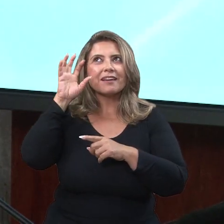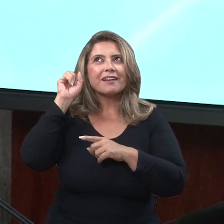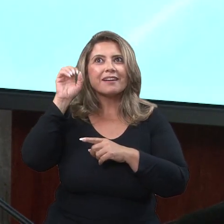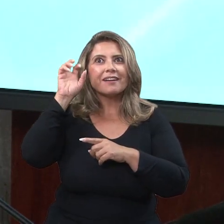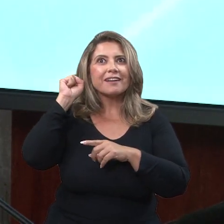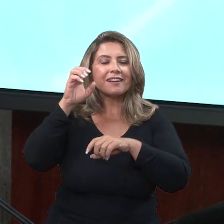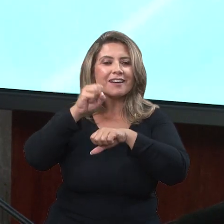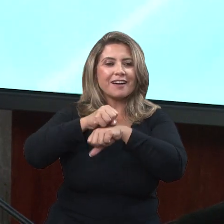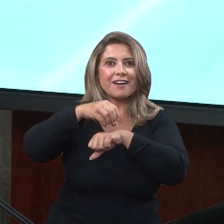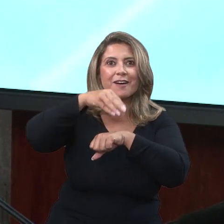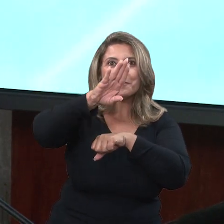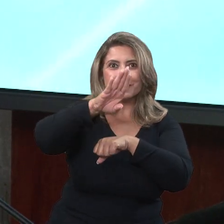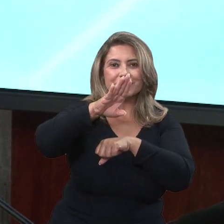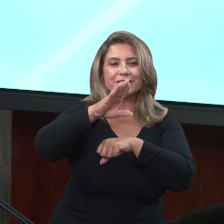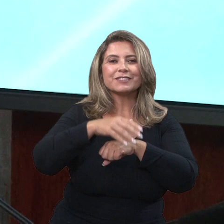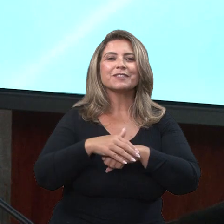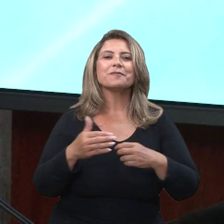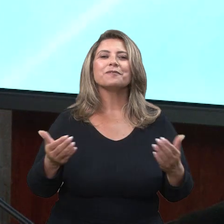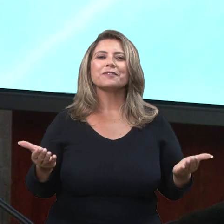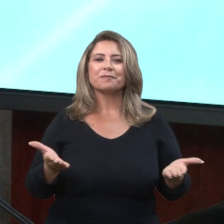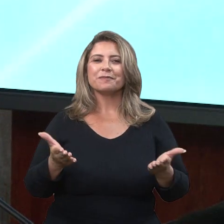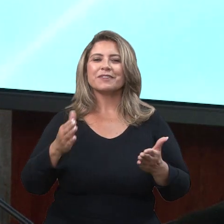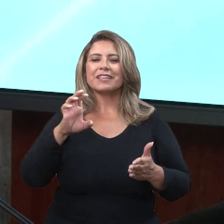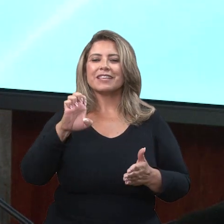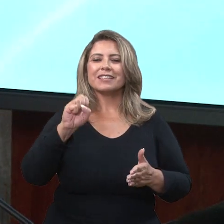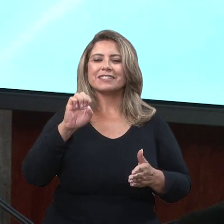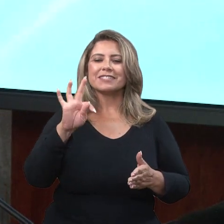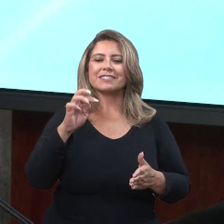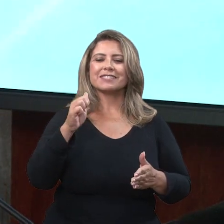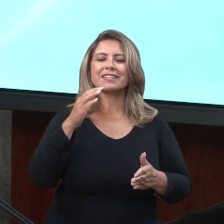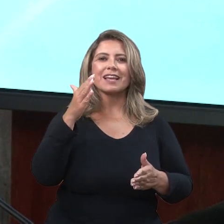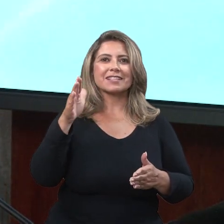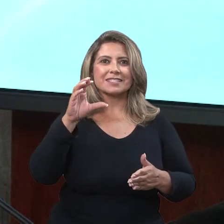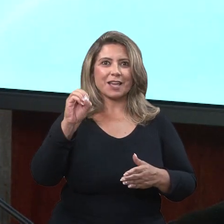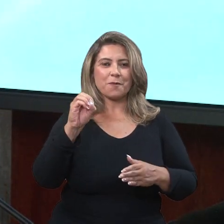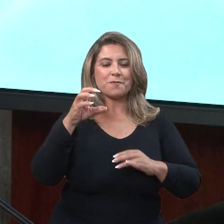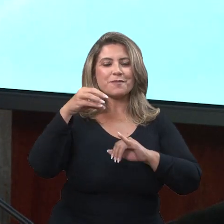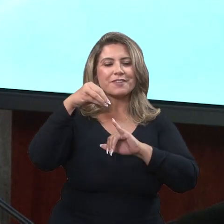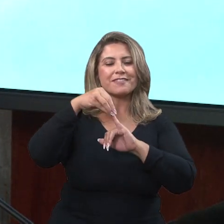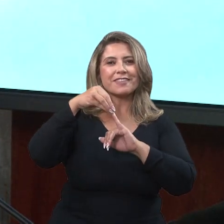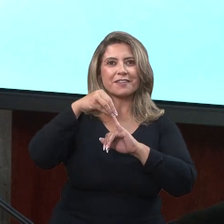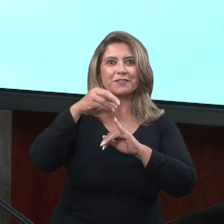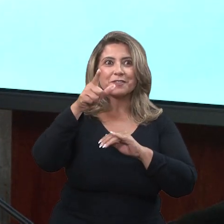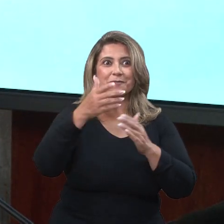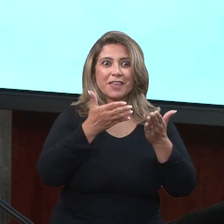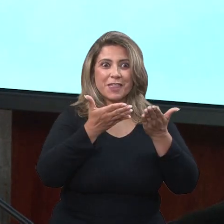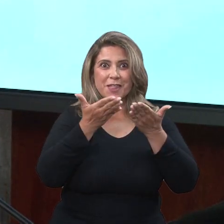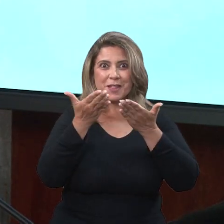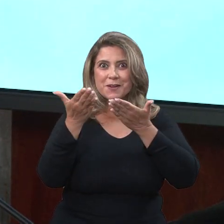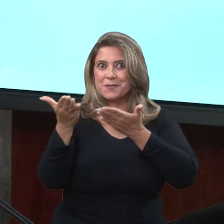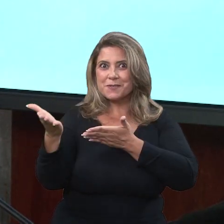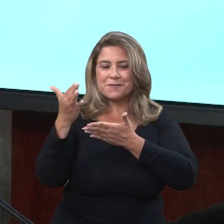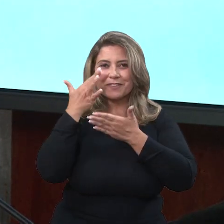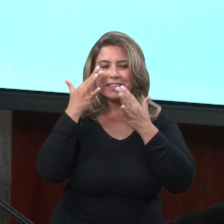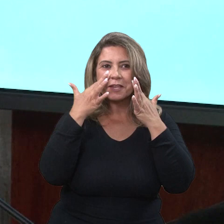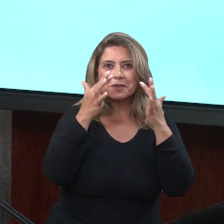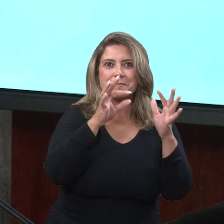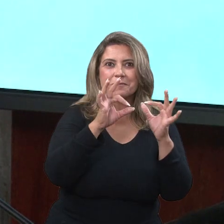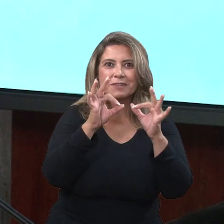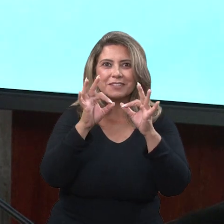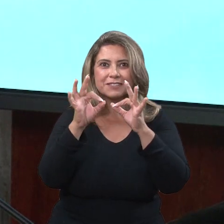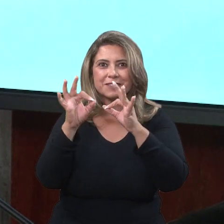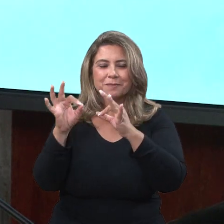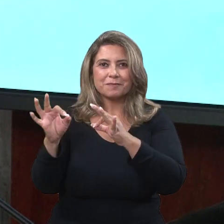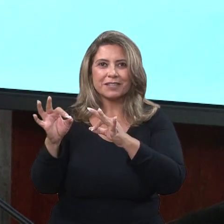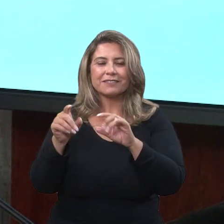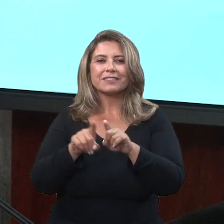nosso podcast institucional Estação IFB, a gente convida a todos para acompanharem a campanha